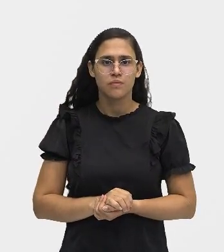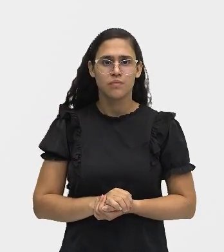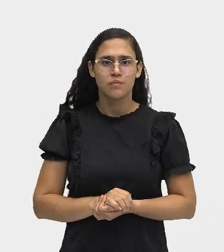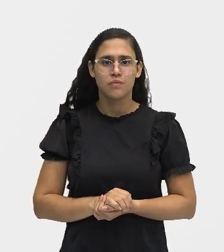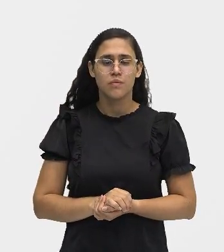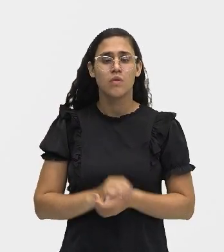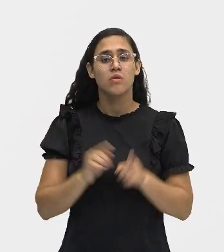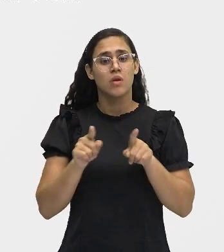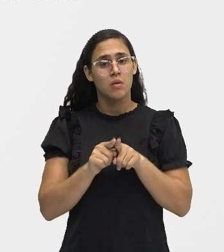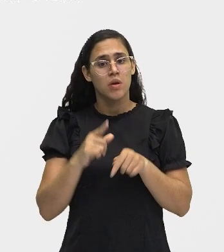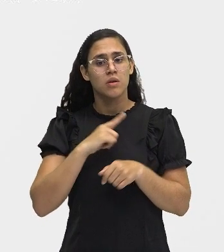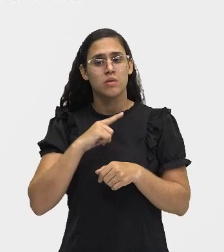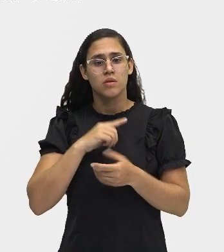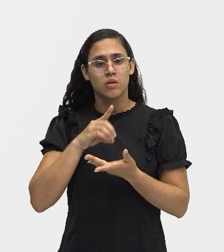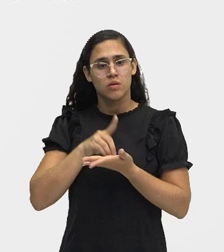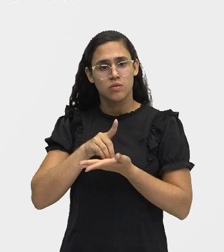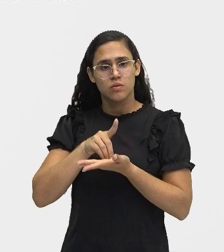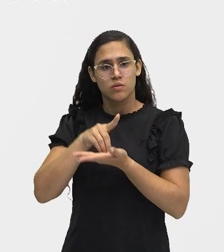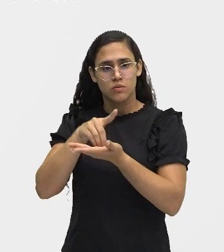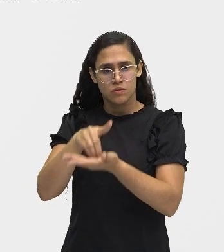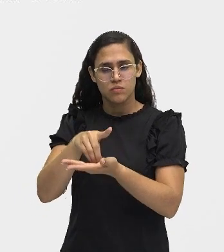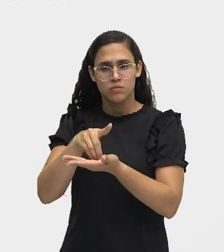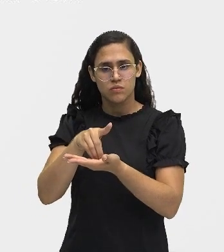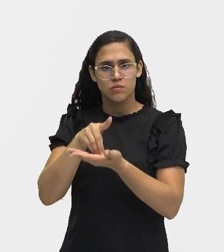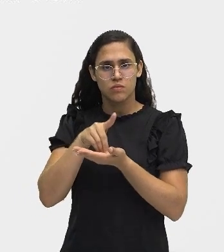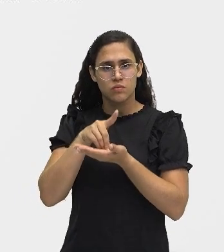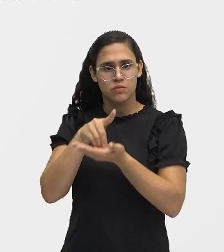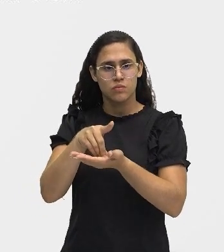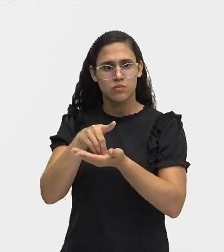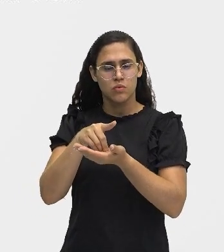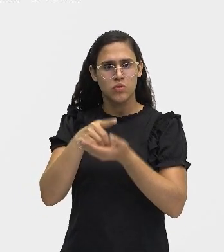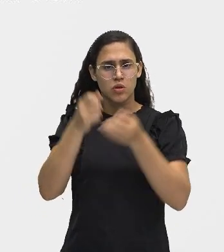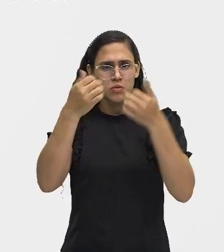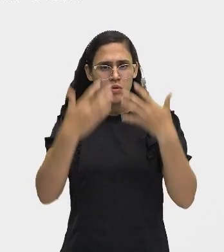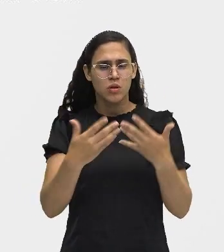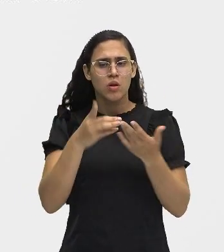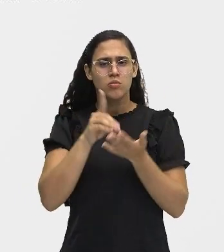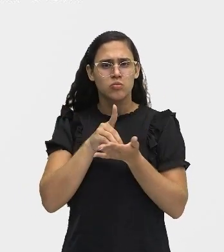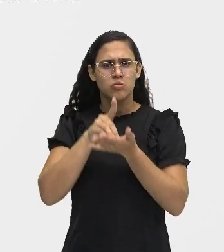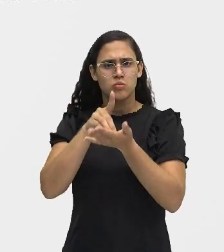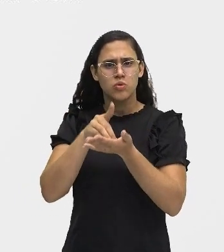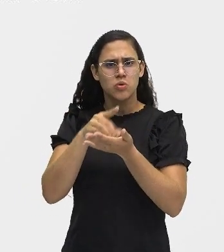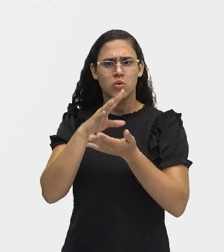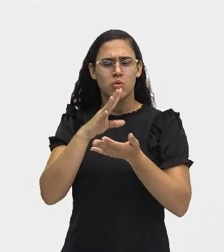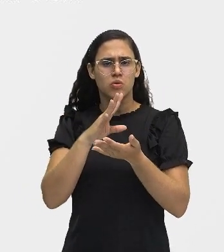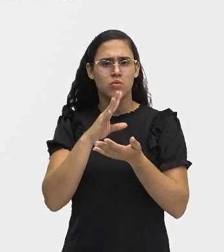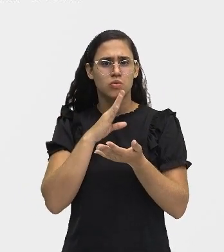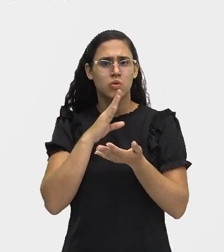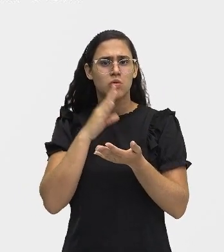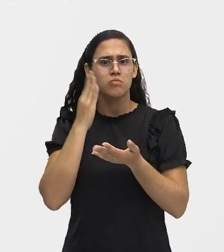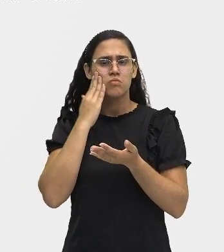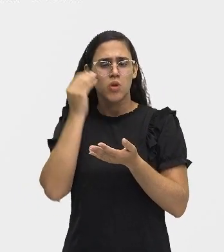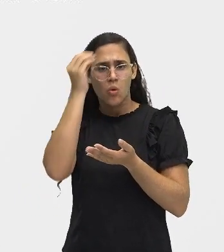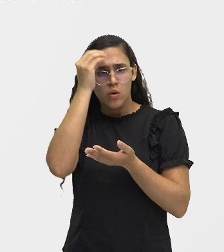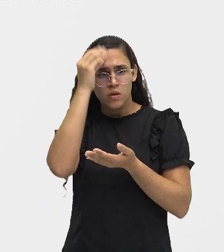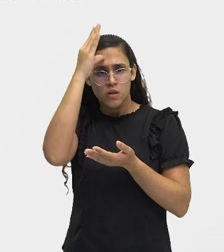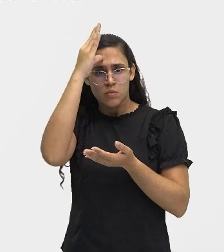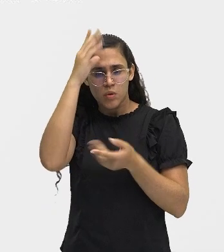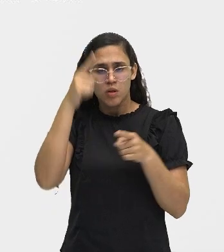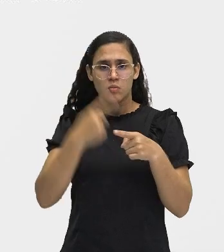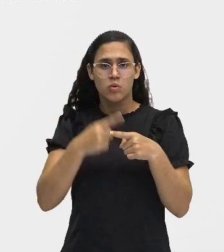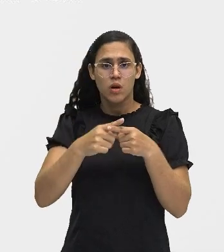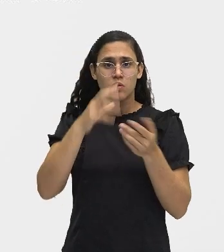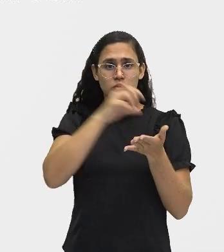tem os dinossauros, né? A gente pode citar um pouco sobre os dinossauros, que a gente só conhece eles por conta dos registros que a gente